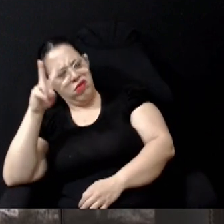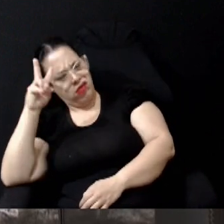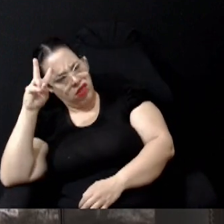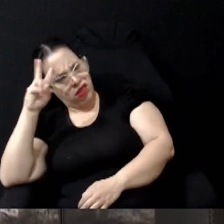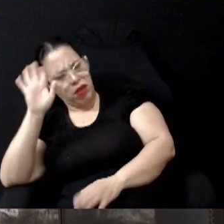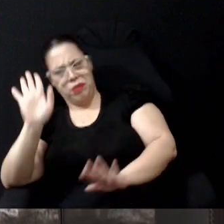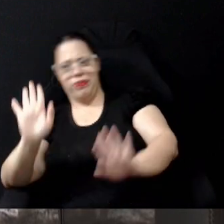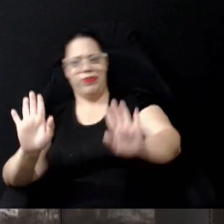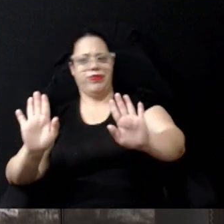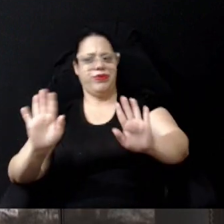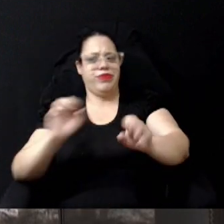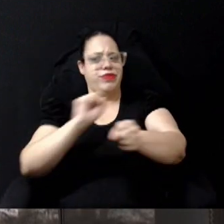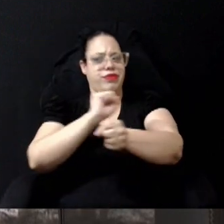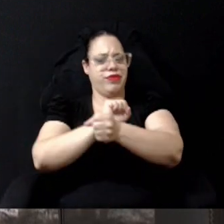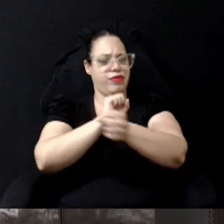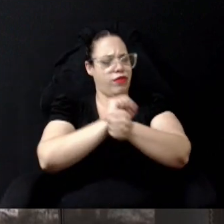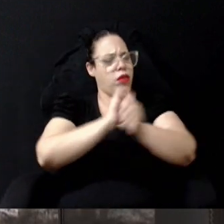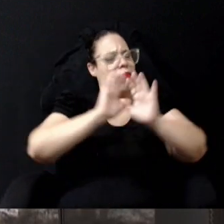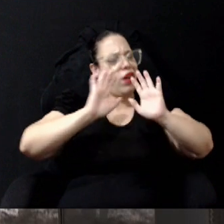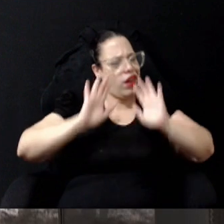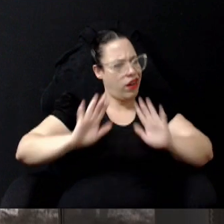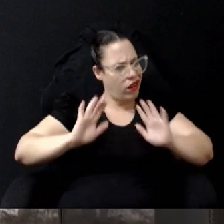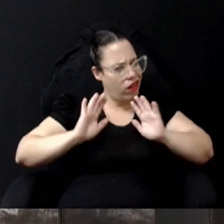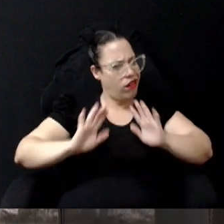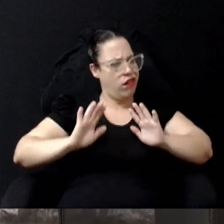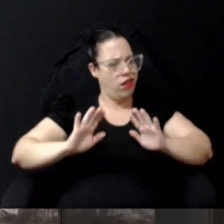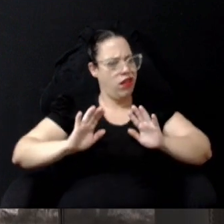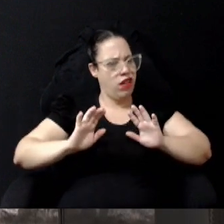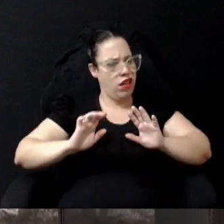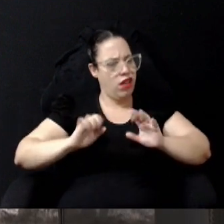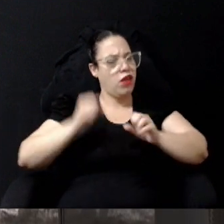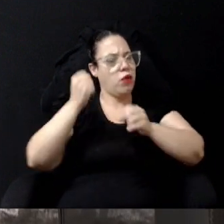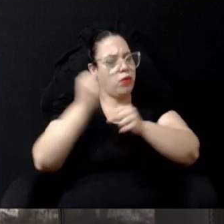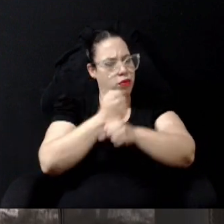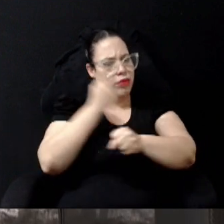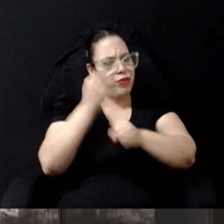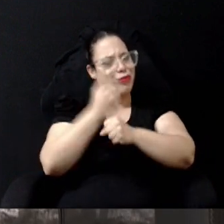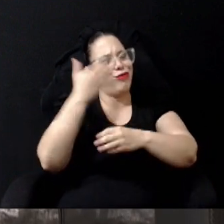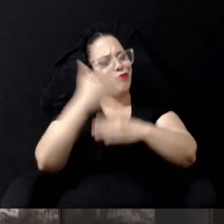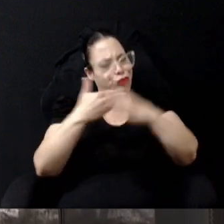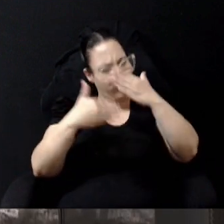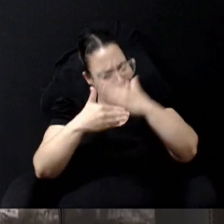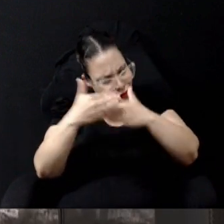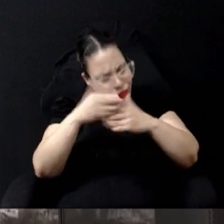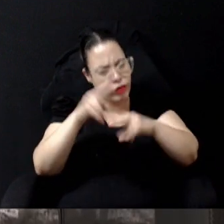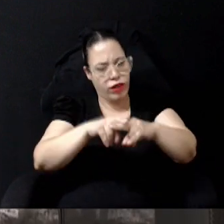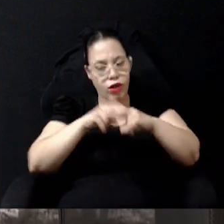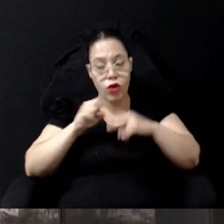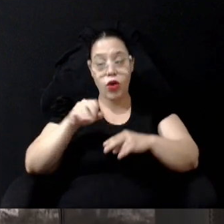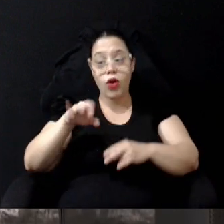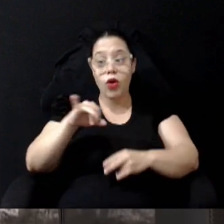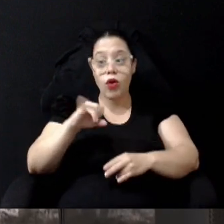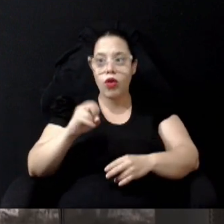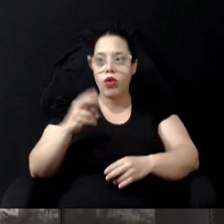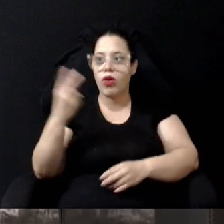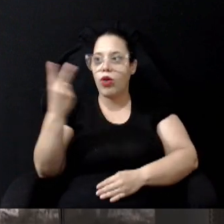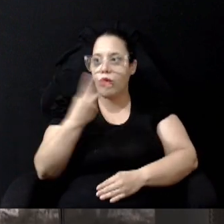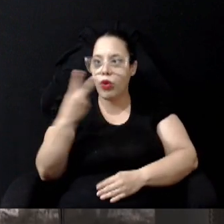dissenso aqui, que nós vamos precisar construir. Por isso, seu Valdir teve 2